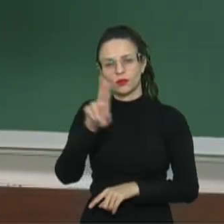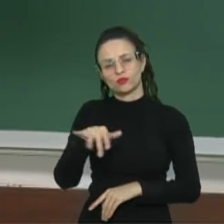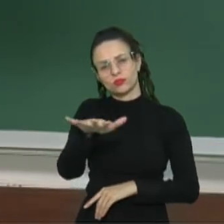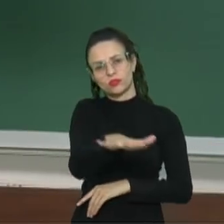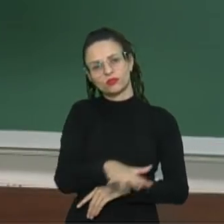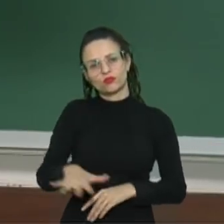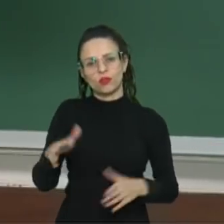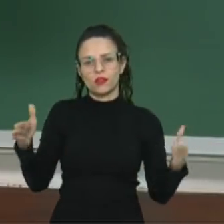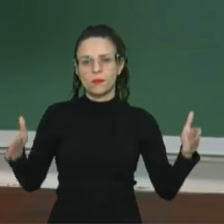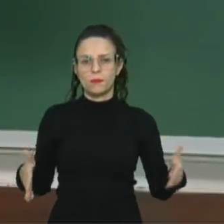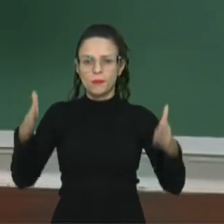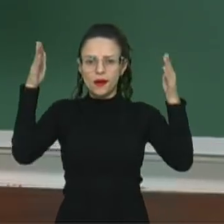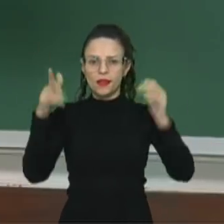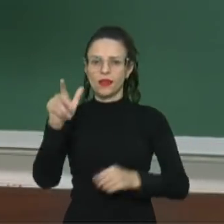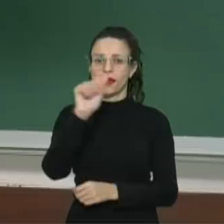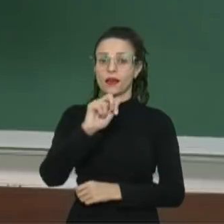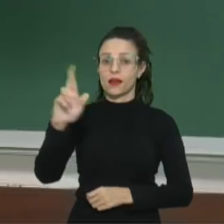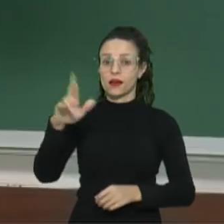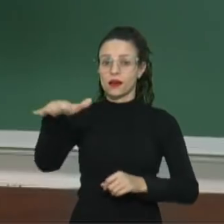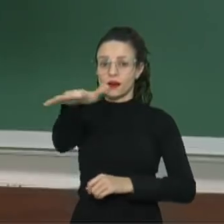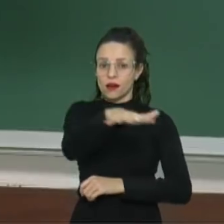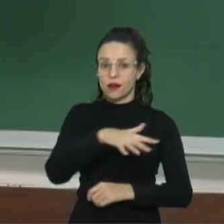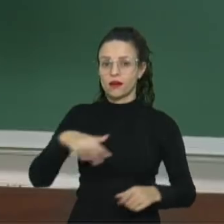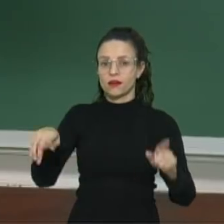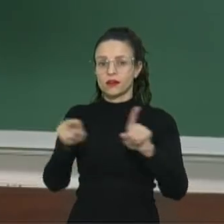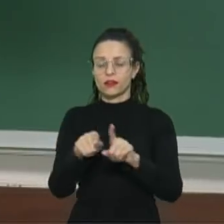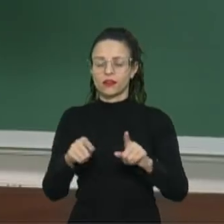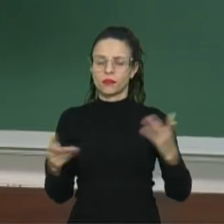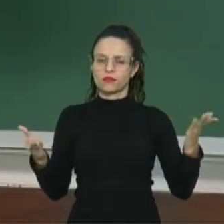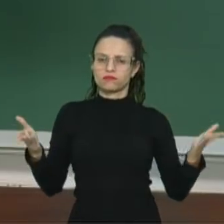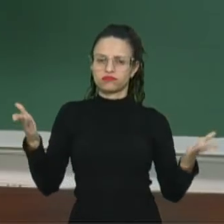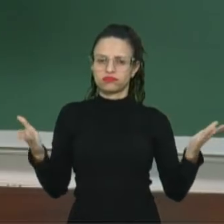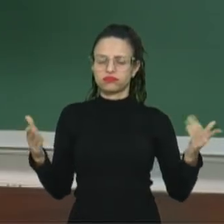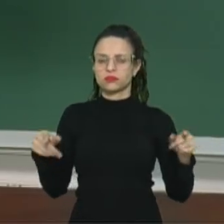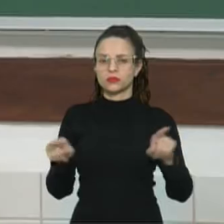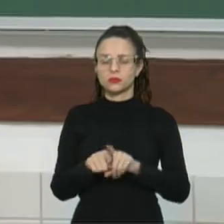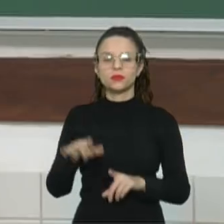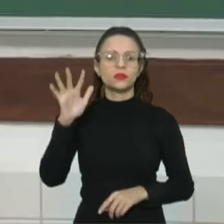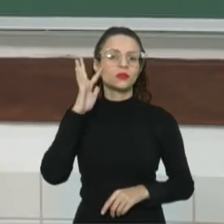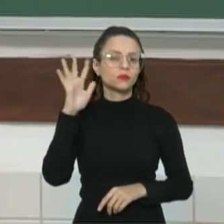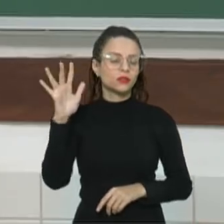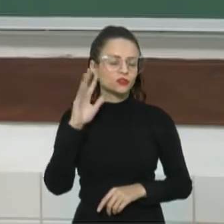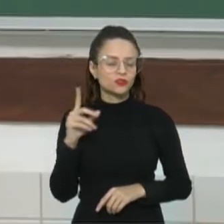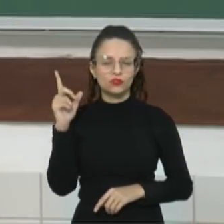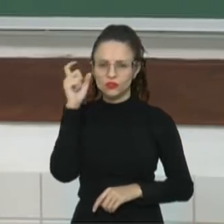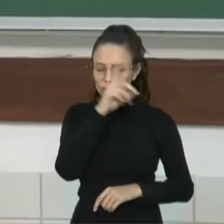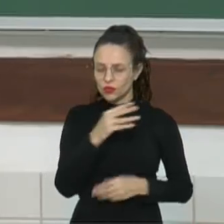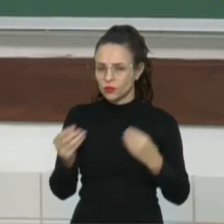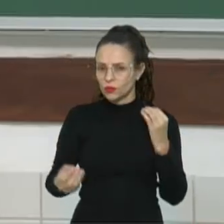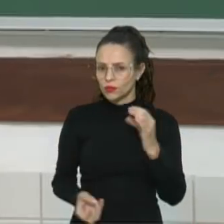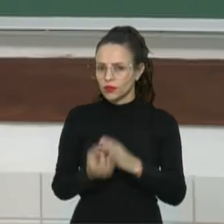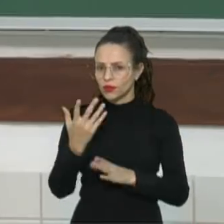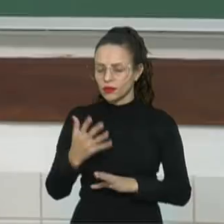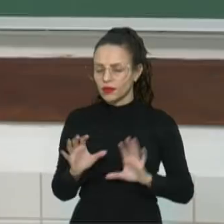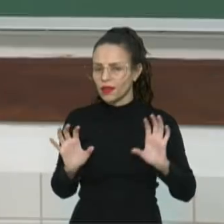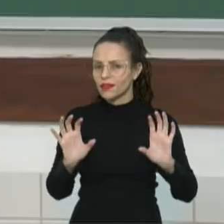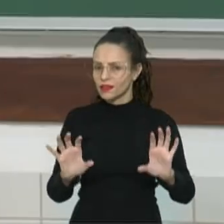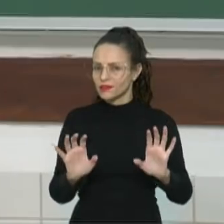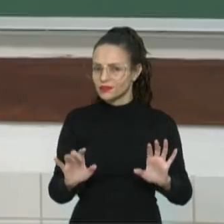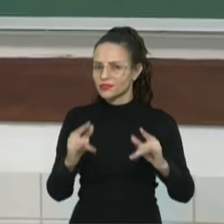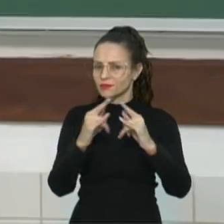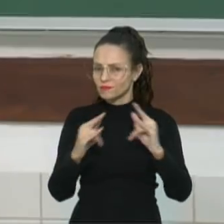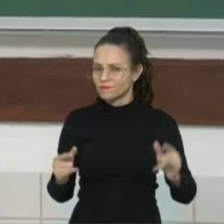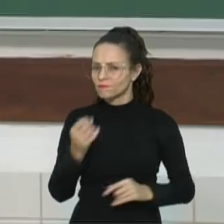solo, uso da parede, uso do ar, né? Então, trabalhando o equilíbrio. Então, imagina a dificuldade de se criar um espetáculo desses,